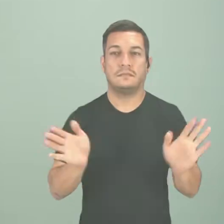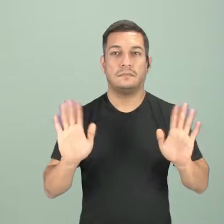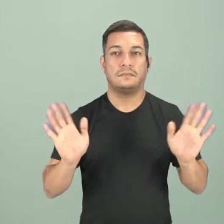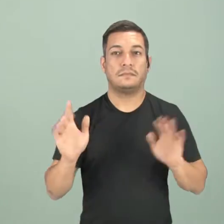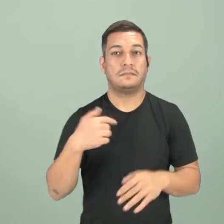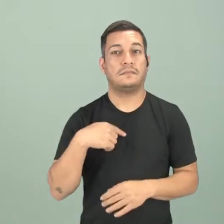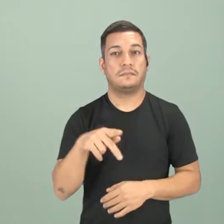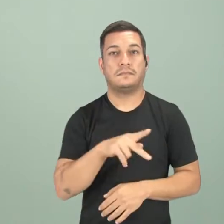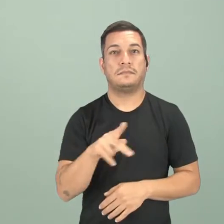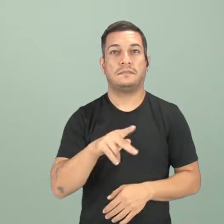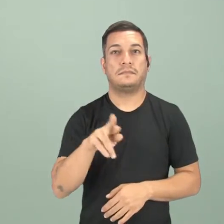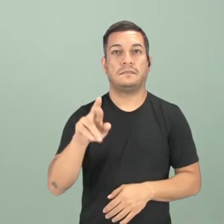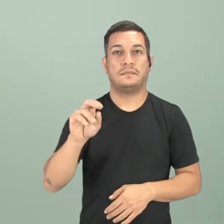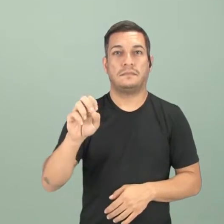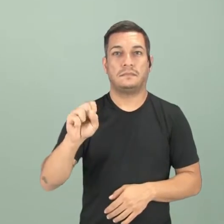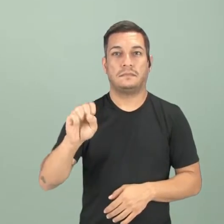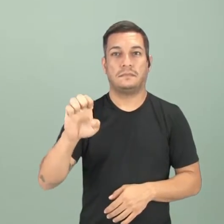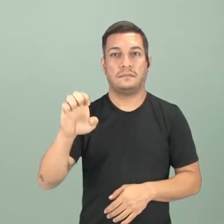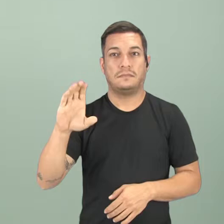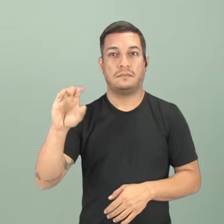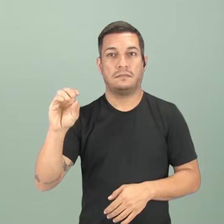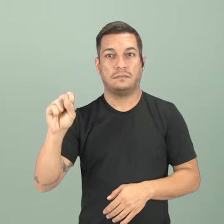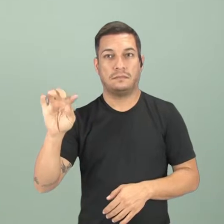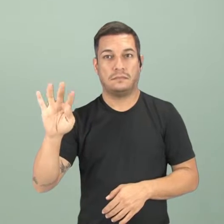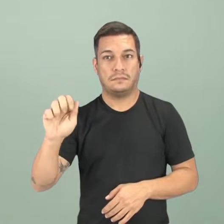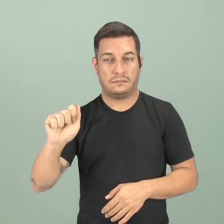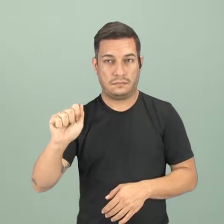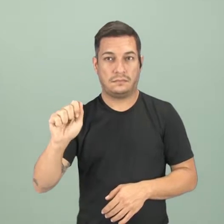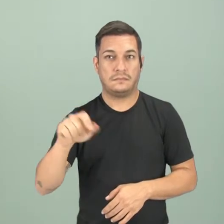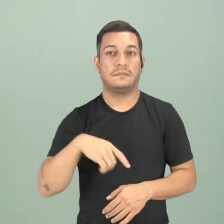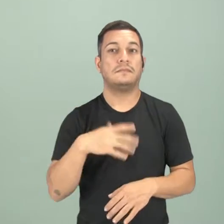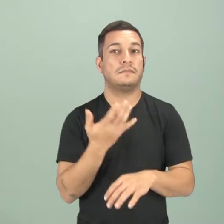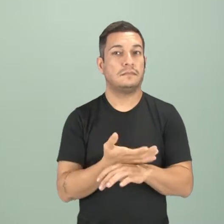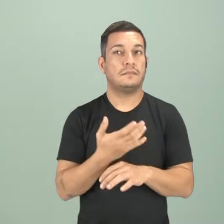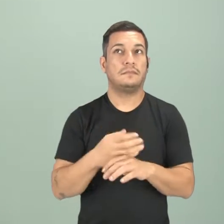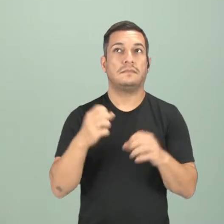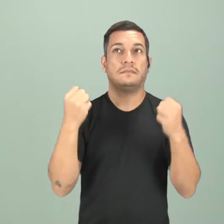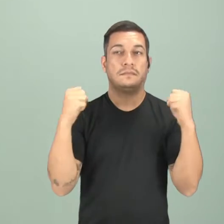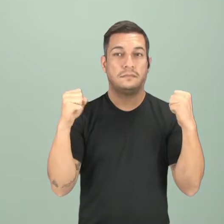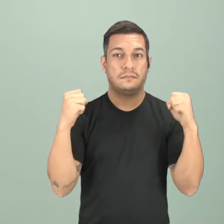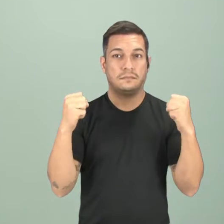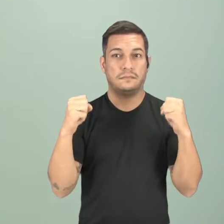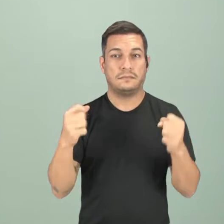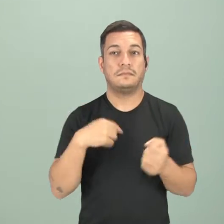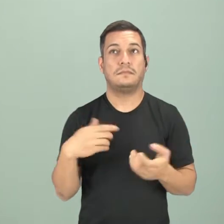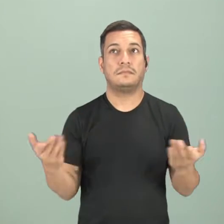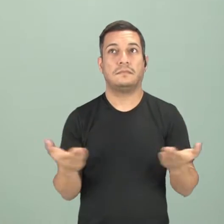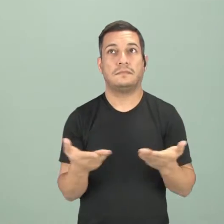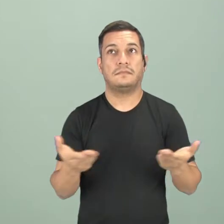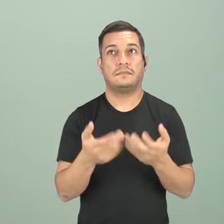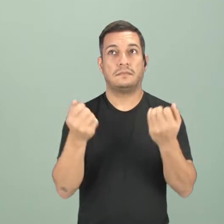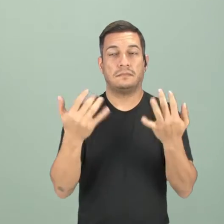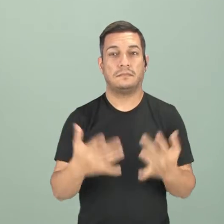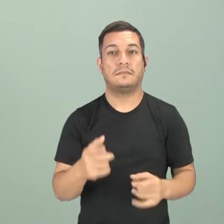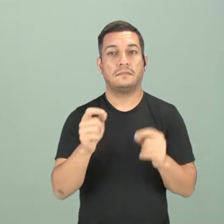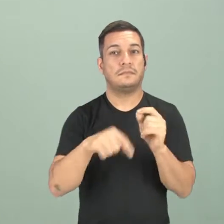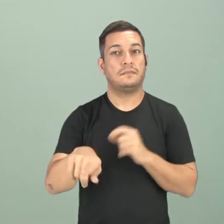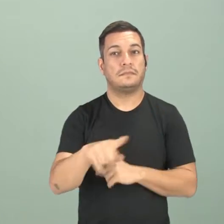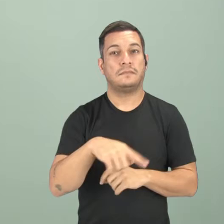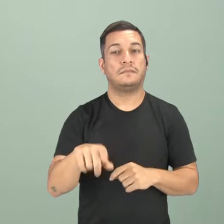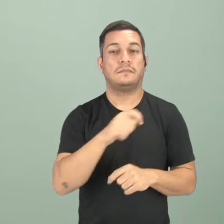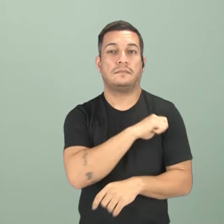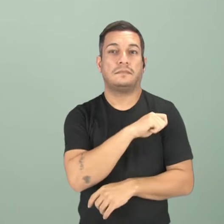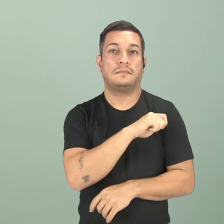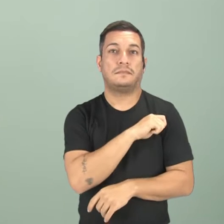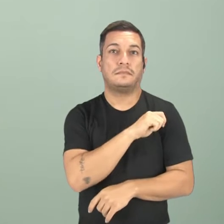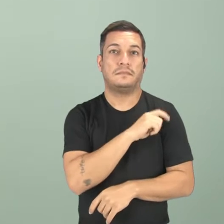Olá, eu sou a professora Rose Costa, do componente curricular de Educação Física, e hoje nós vamos trabalhar com vocês, alunos